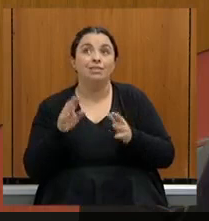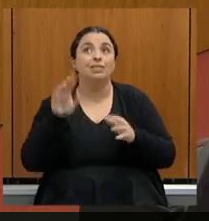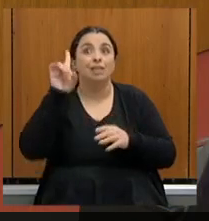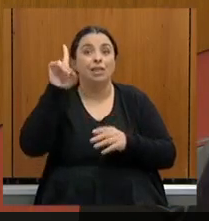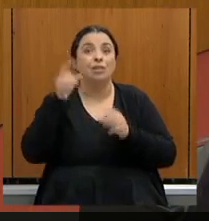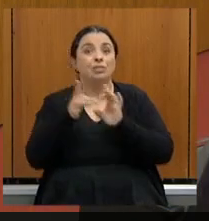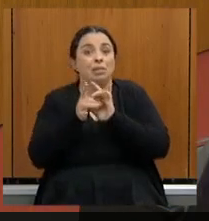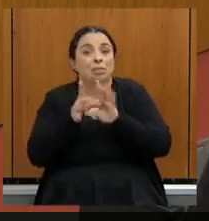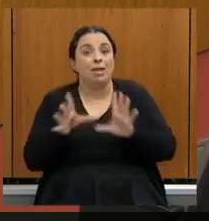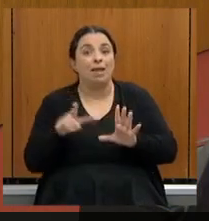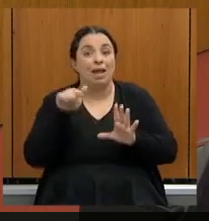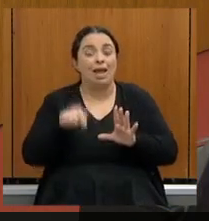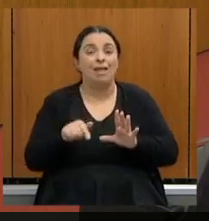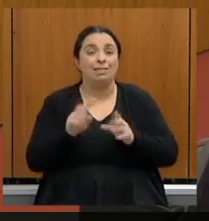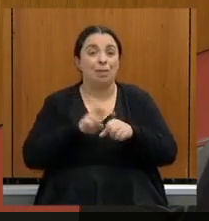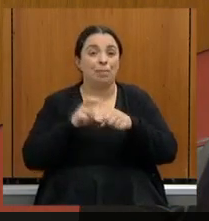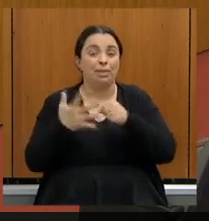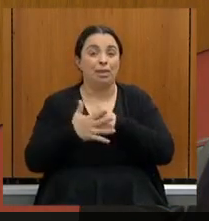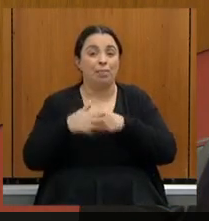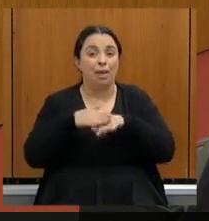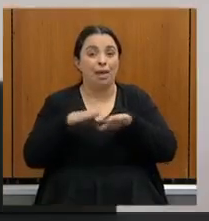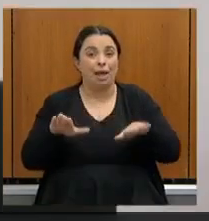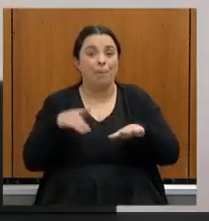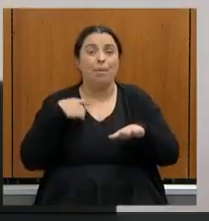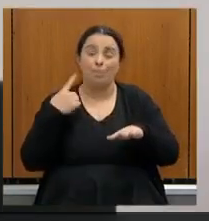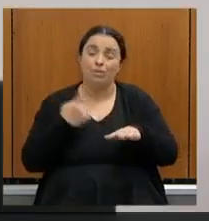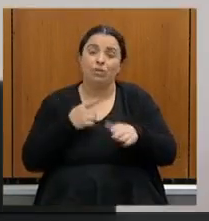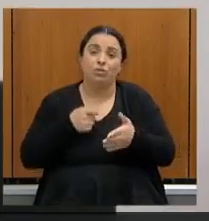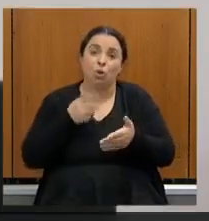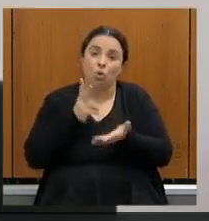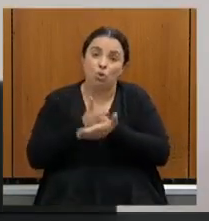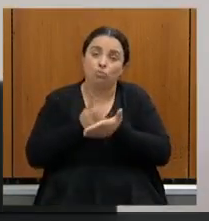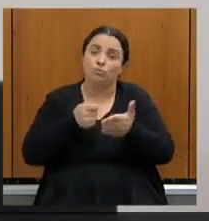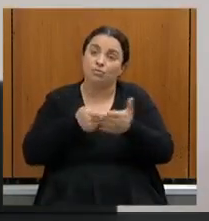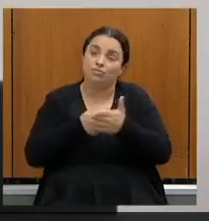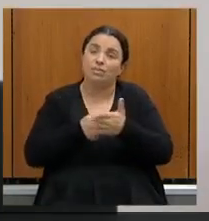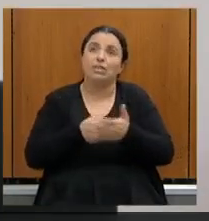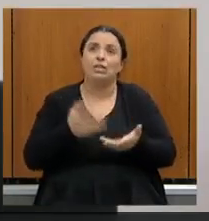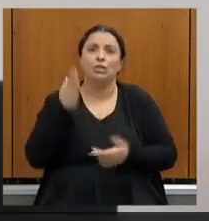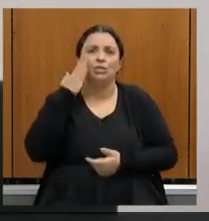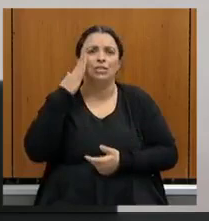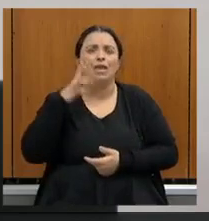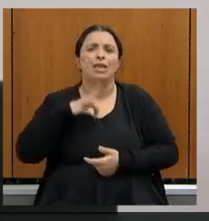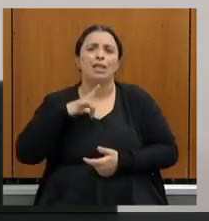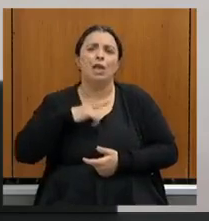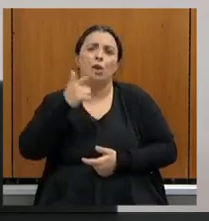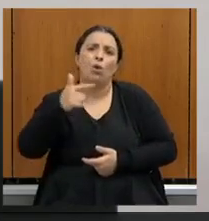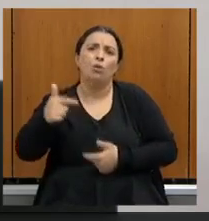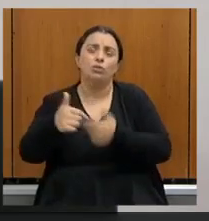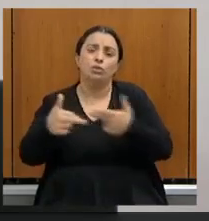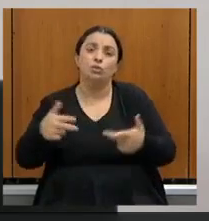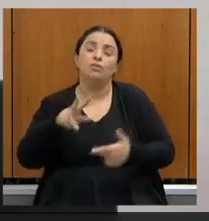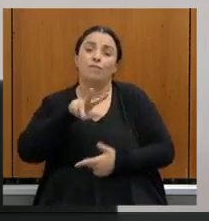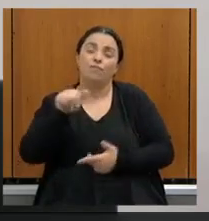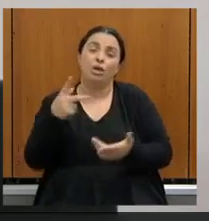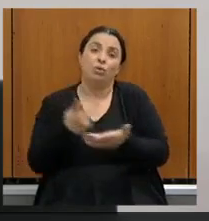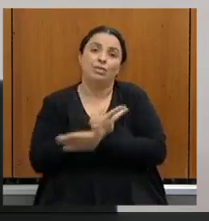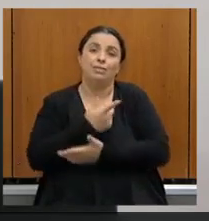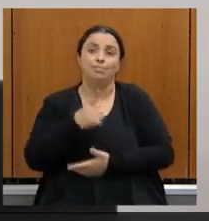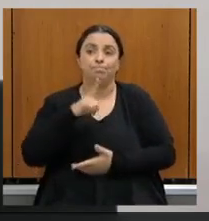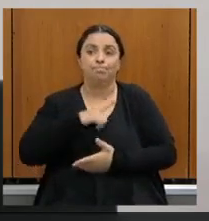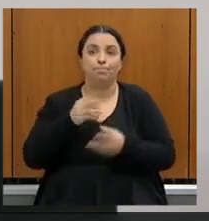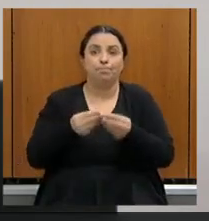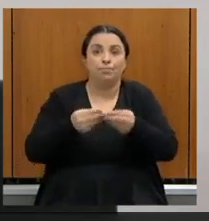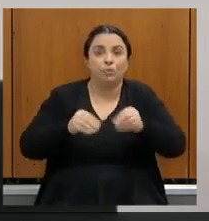mas é claro que haverá outros dobramentos conforme o senhor colocou há sequelas e há